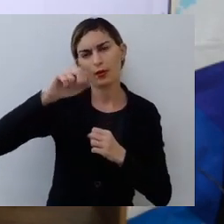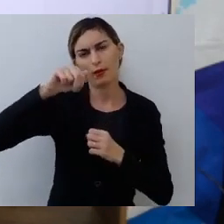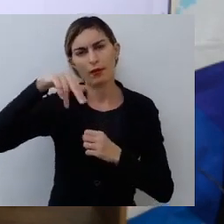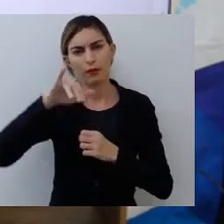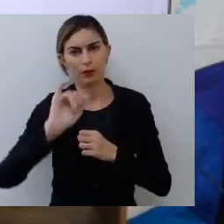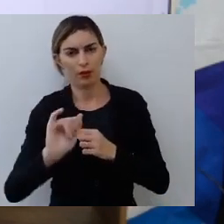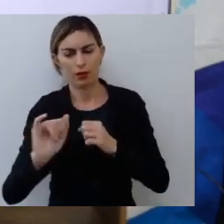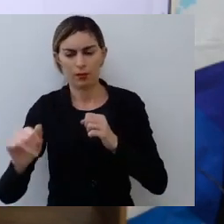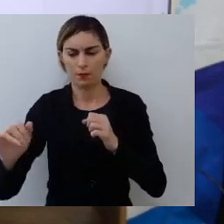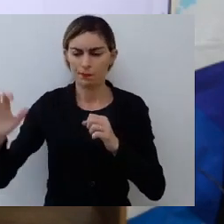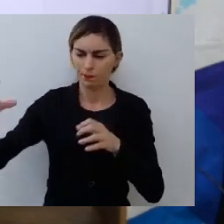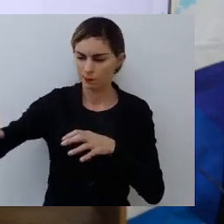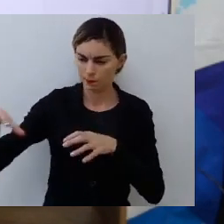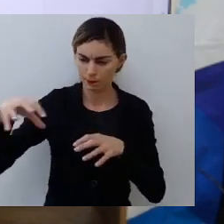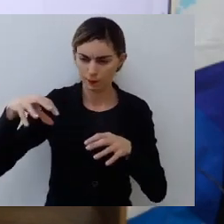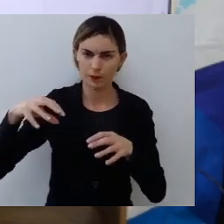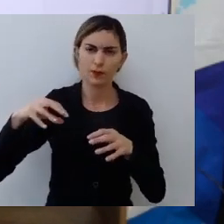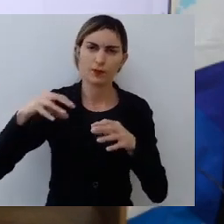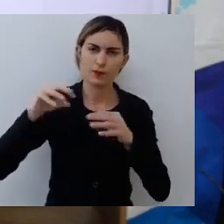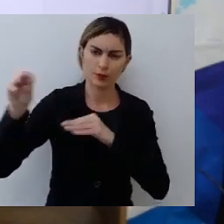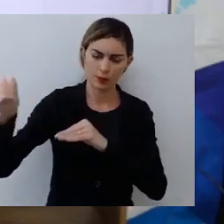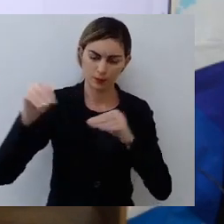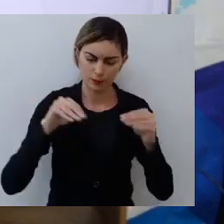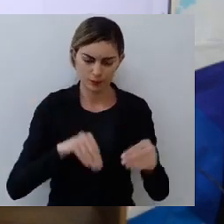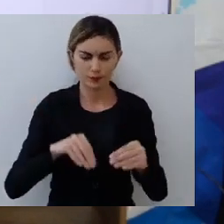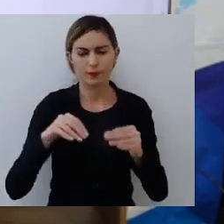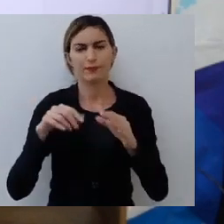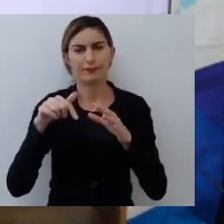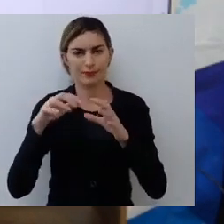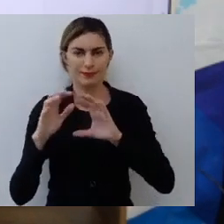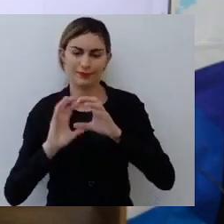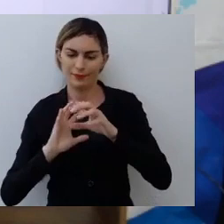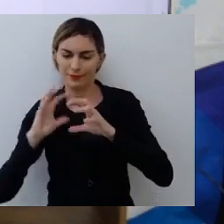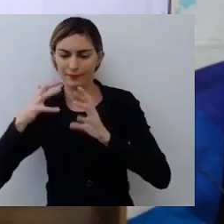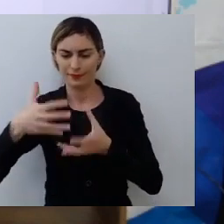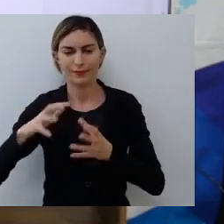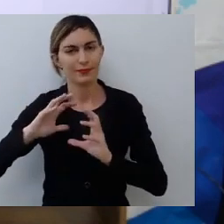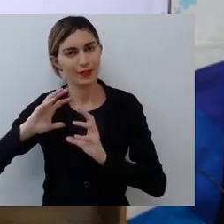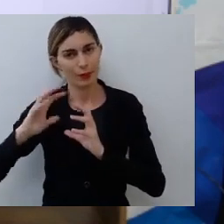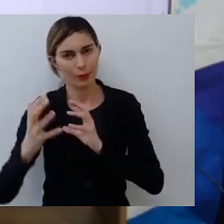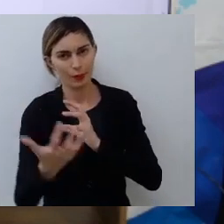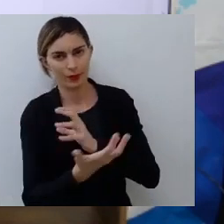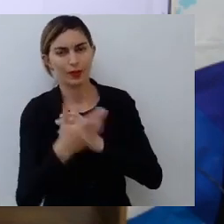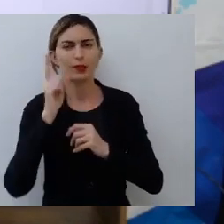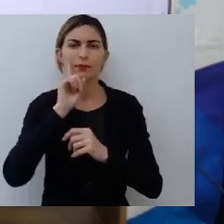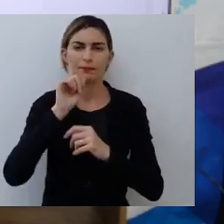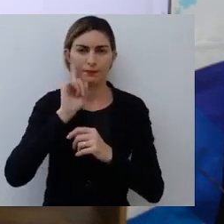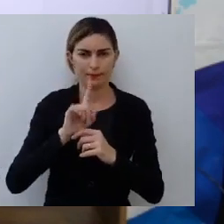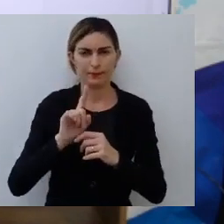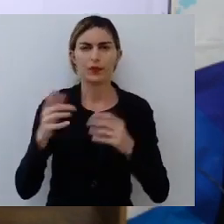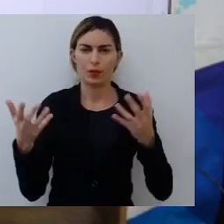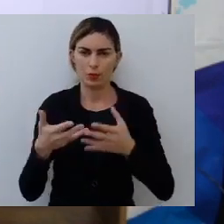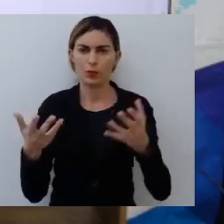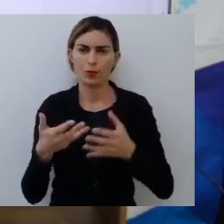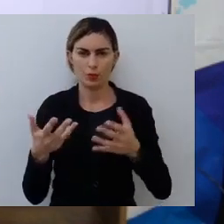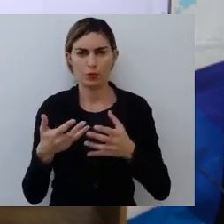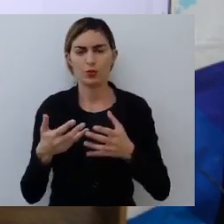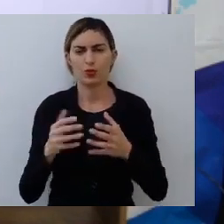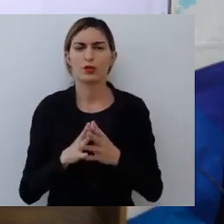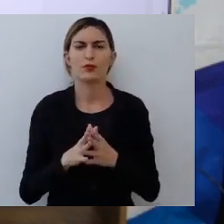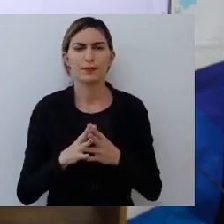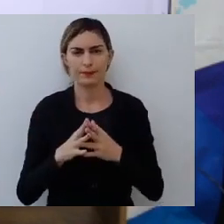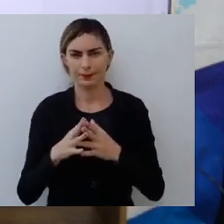isso veio parar no continente americano. Mas hoje a teoria mais aceita é a teoria migratória do Estreito de